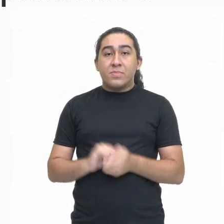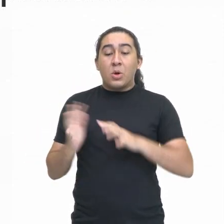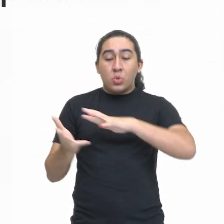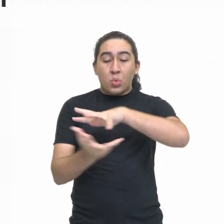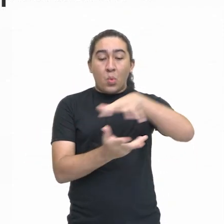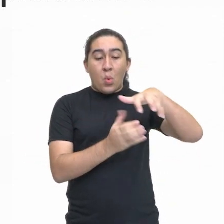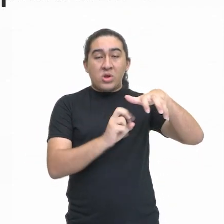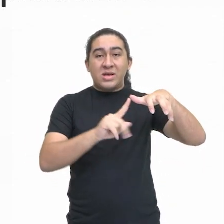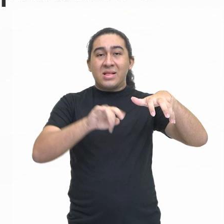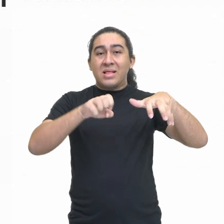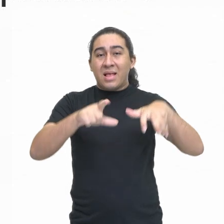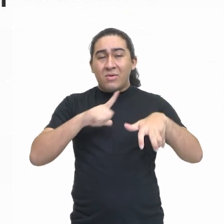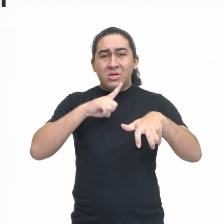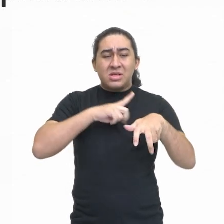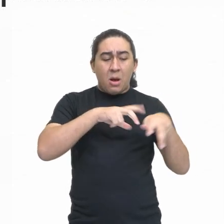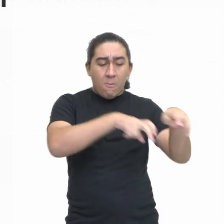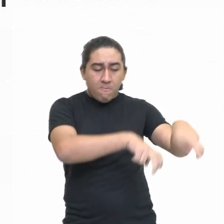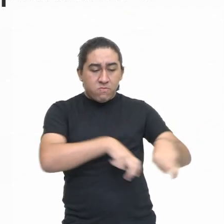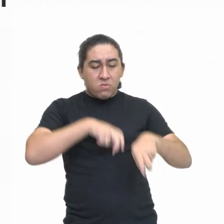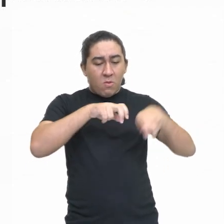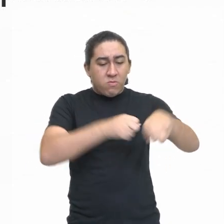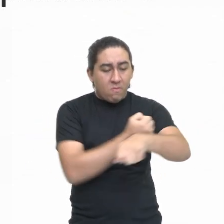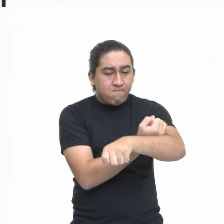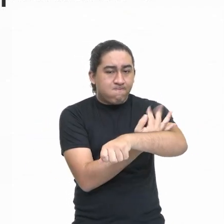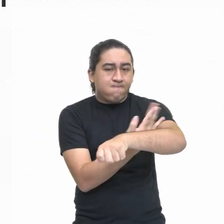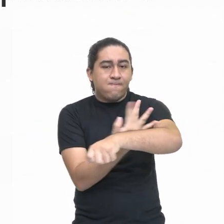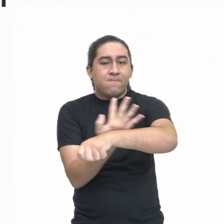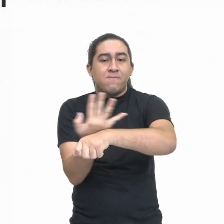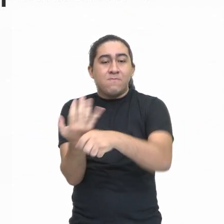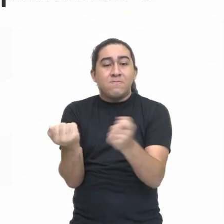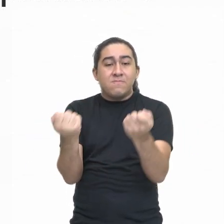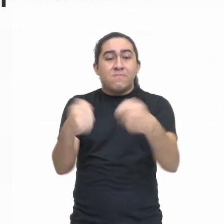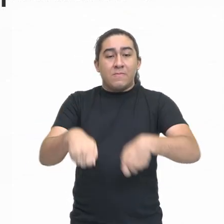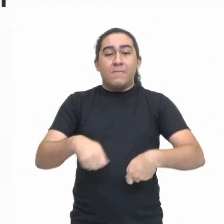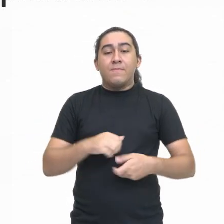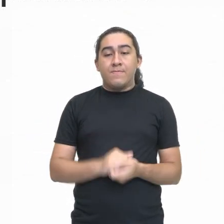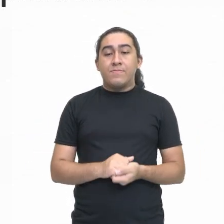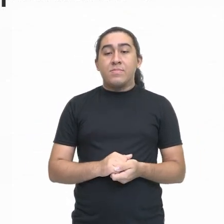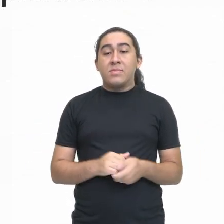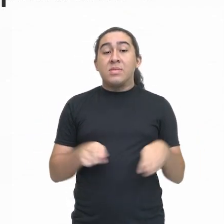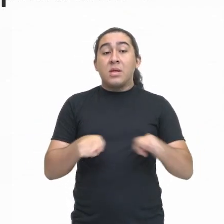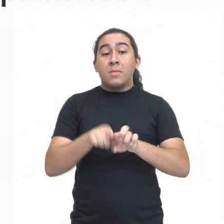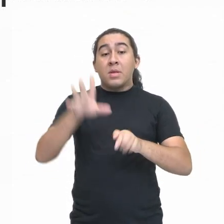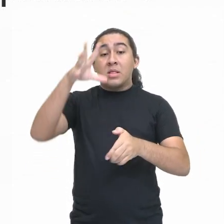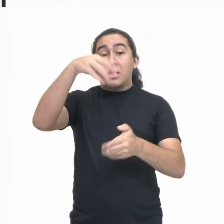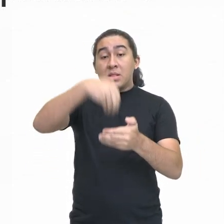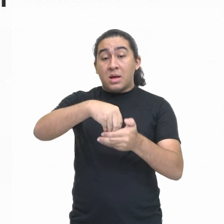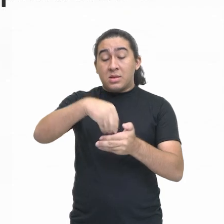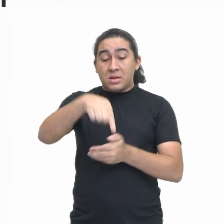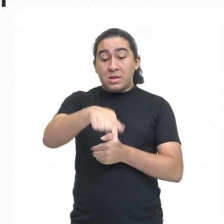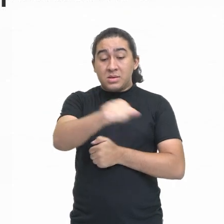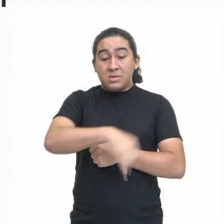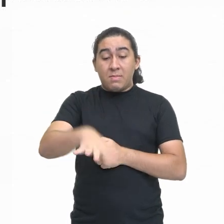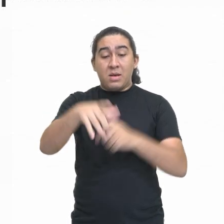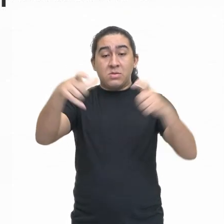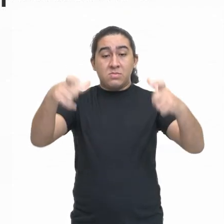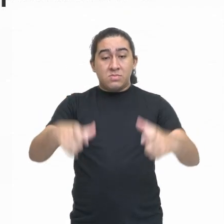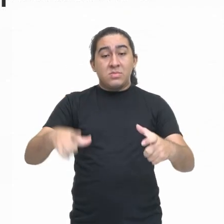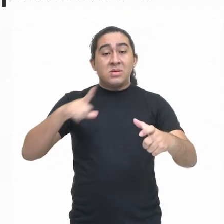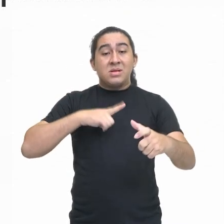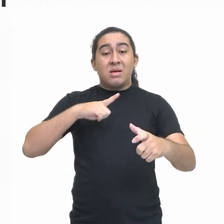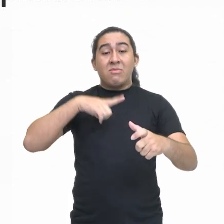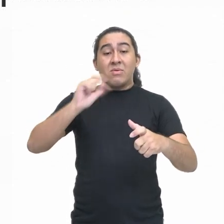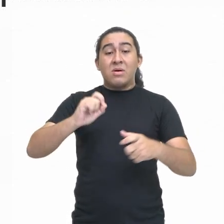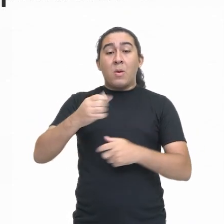por férteis planícies e deltas, né? E dentro desse território você teve a